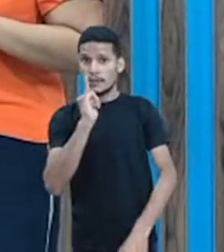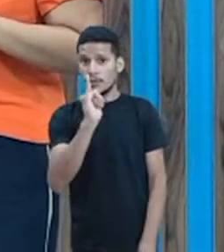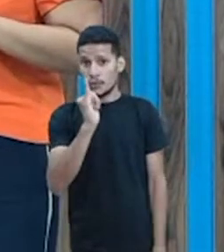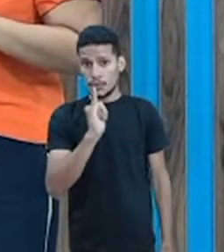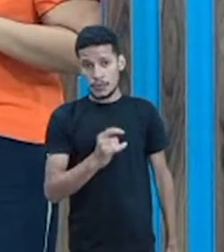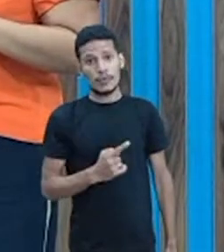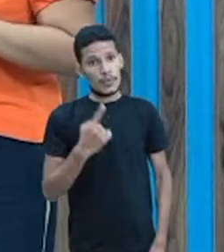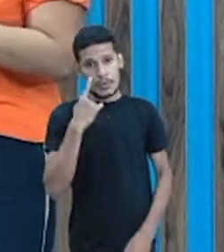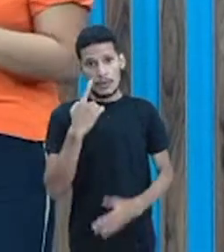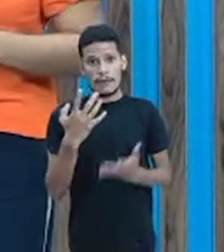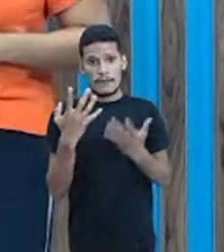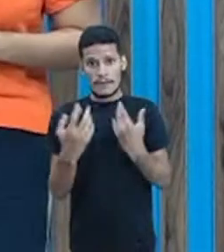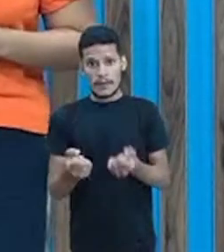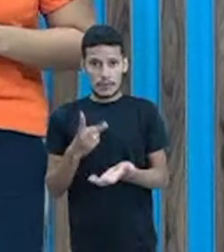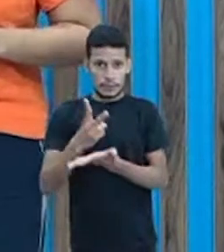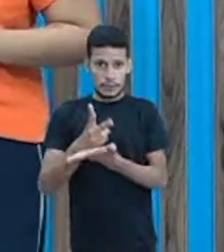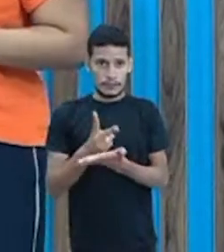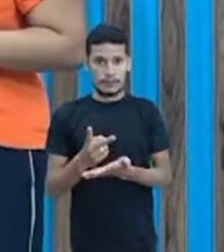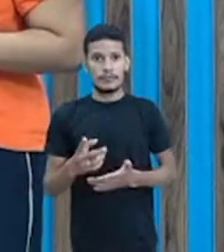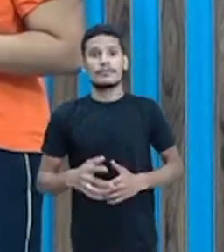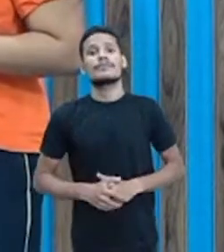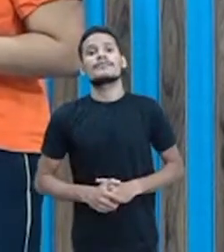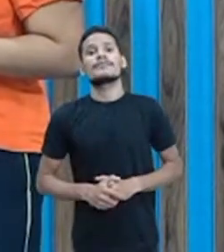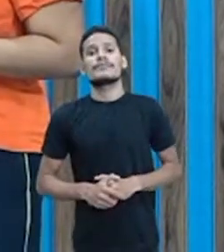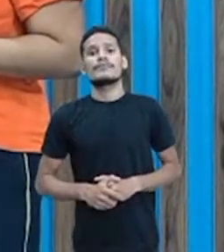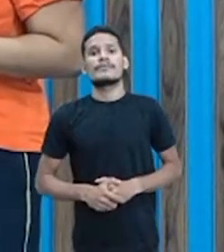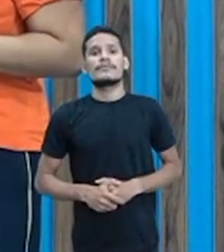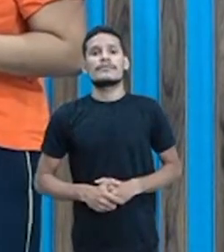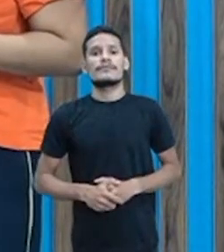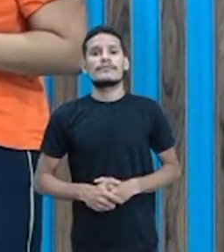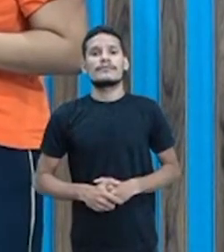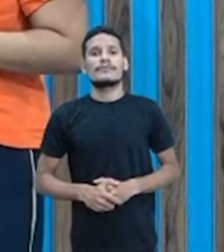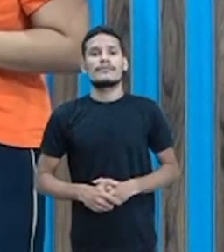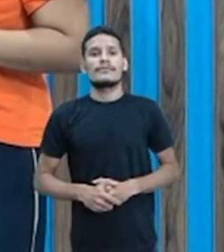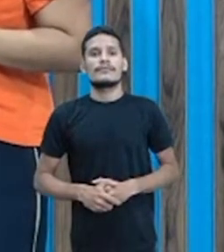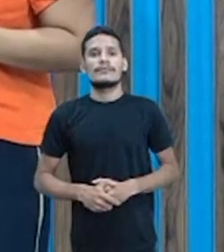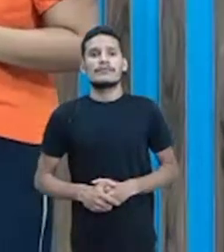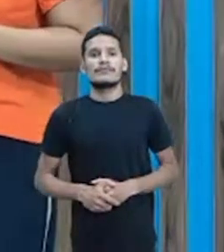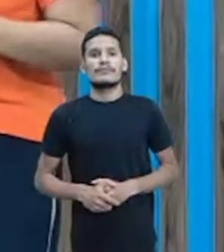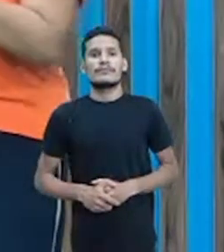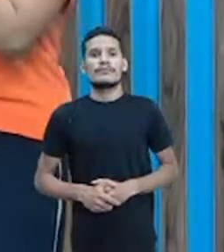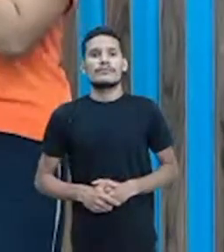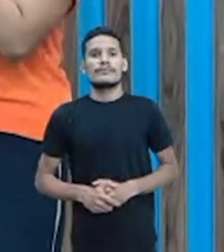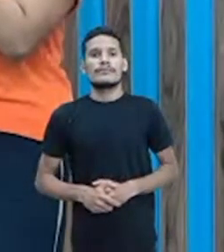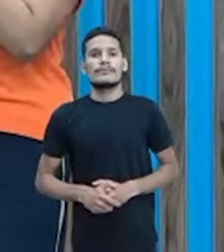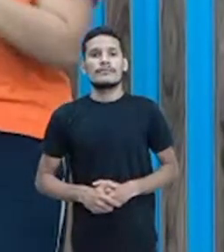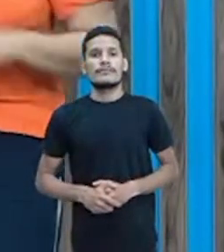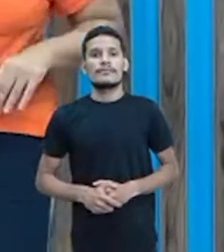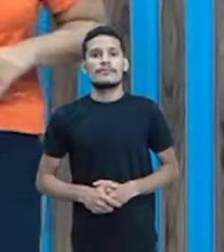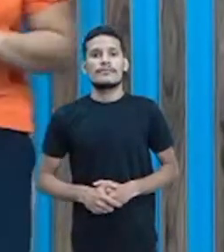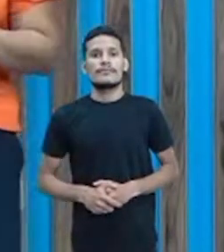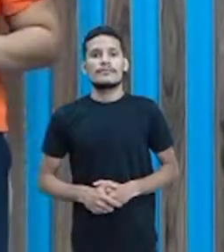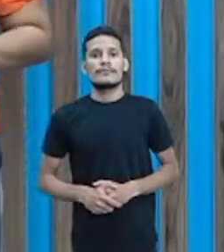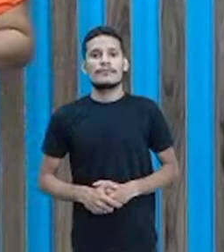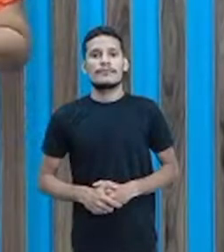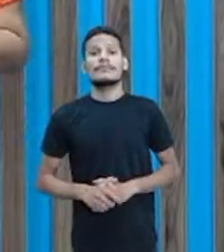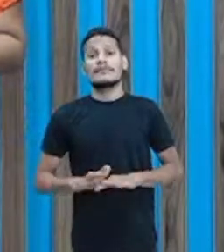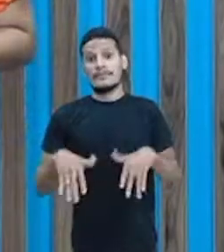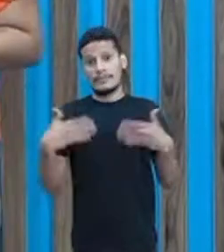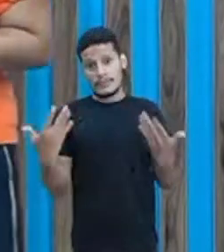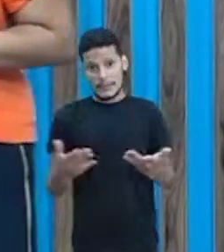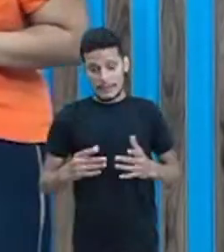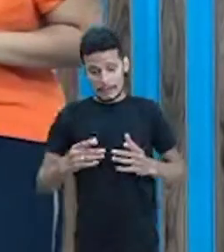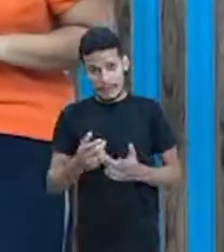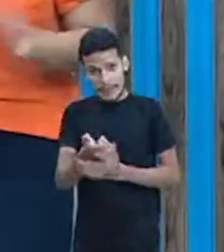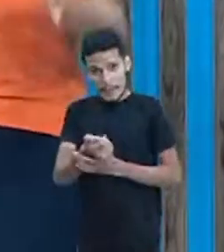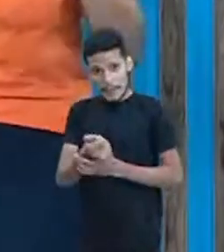Vamos lá. O passador não quer passar. Tá desligado. Estava desligado,